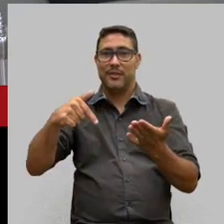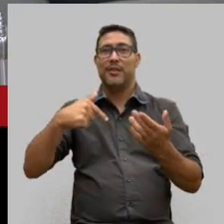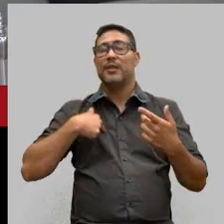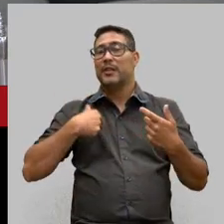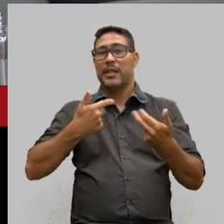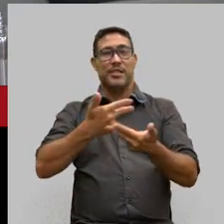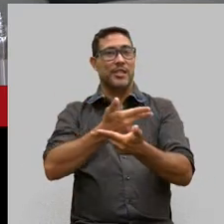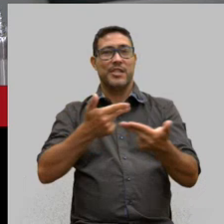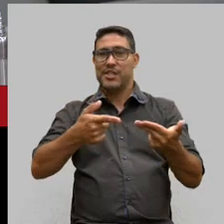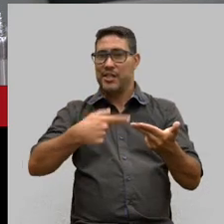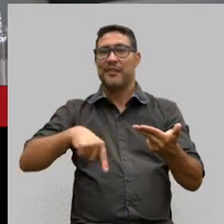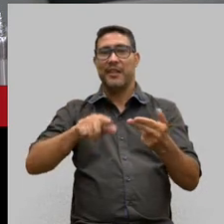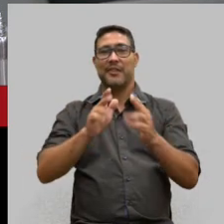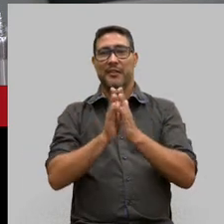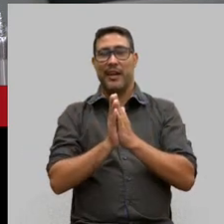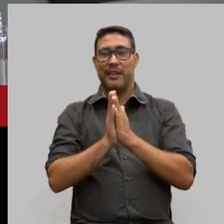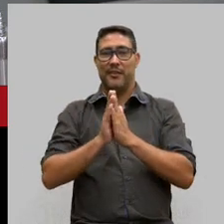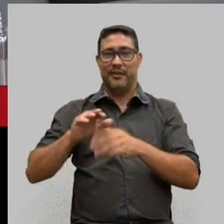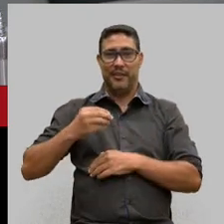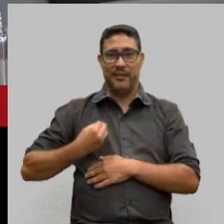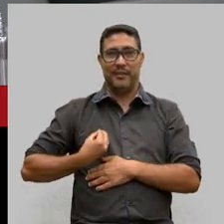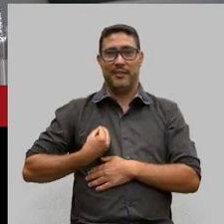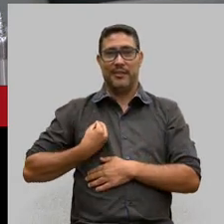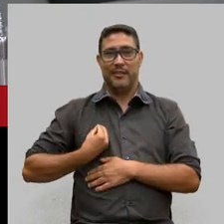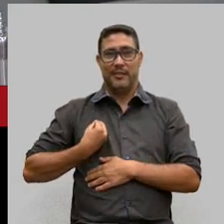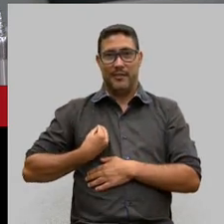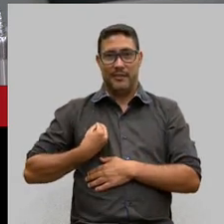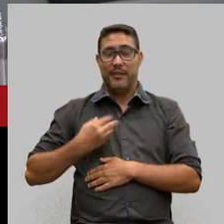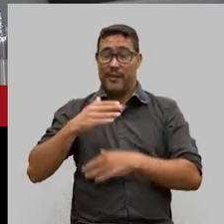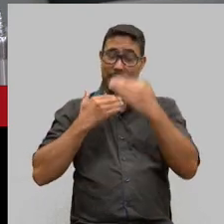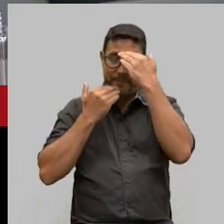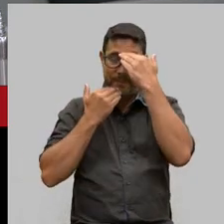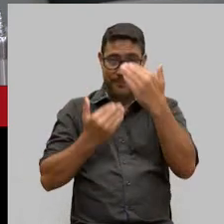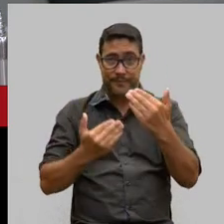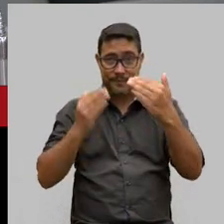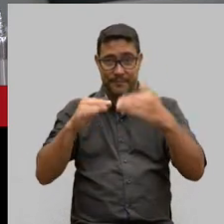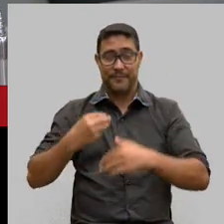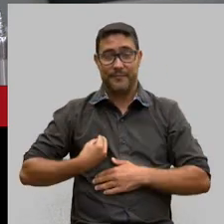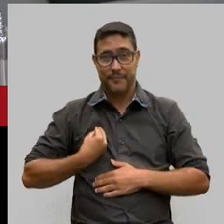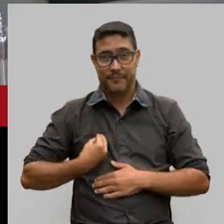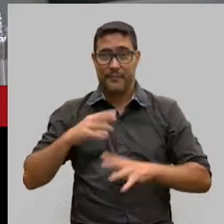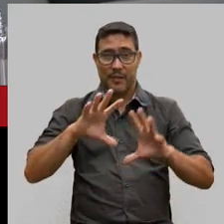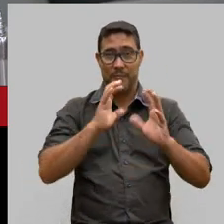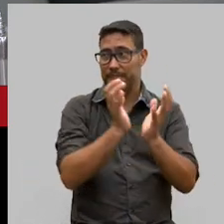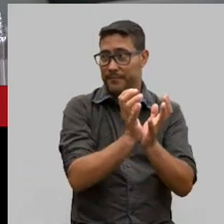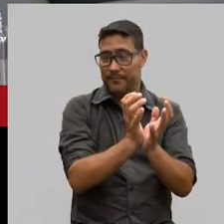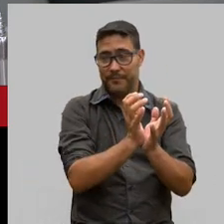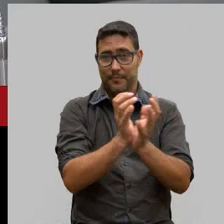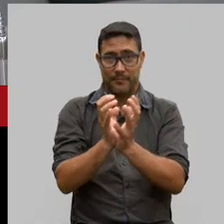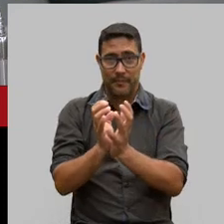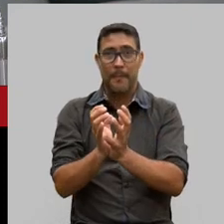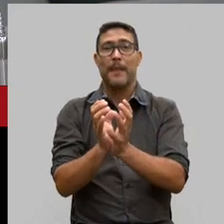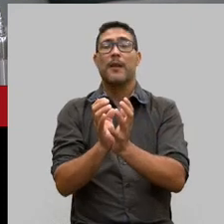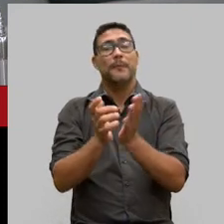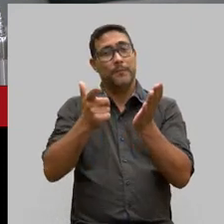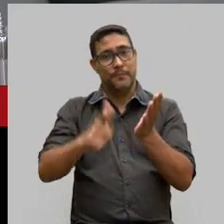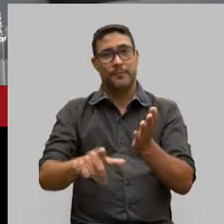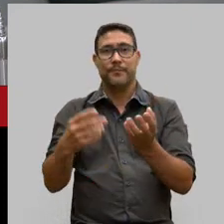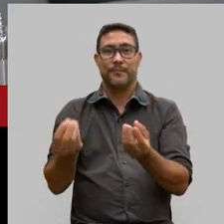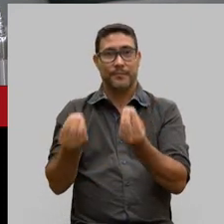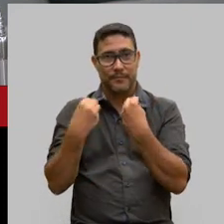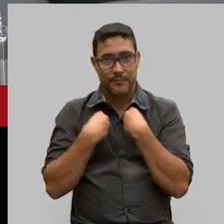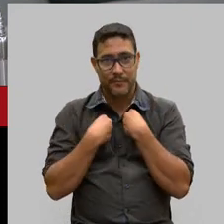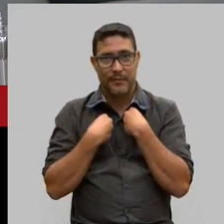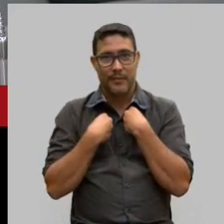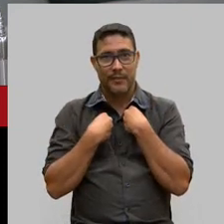necessária né Eh eu agradeço Cristiano e toda sua equipe por mais uma vez me mandar o convite É uma